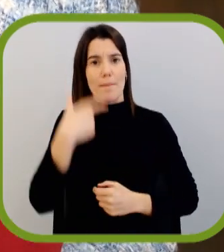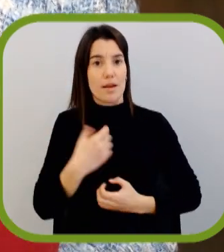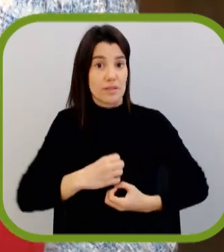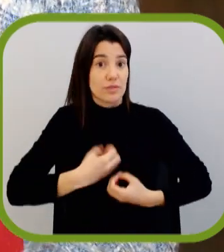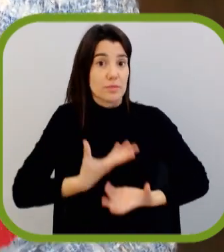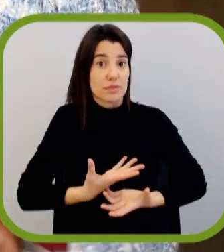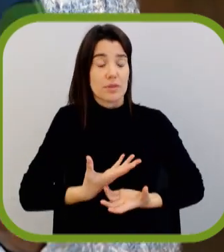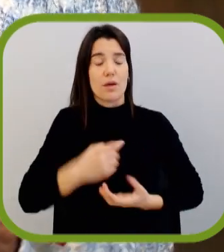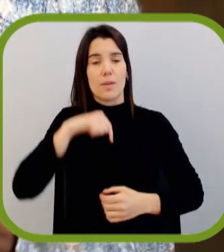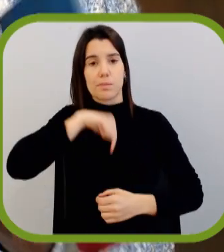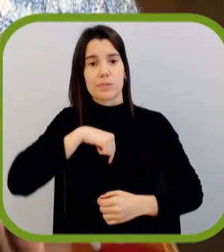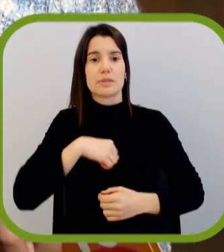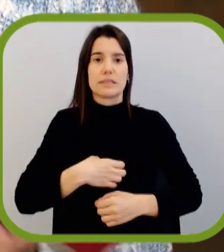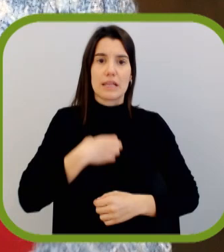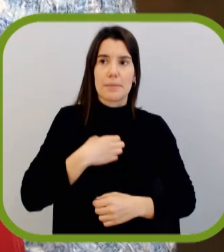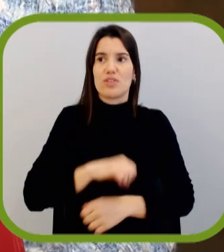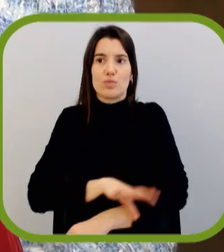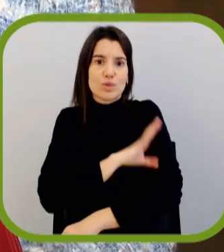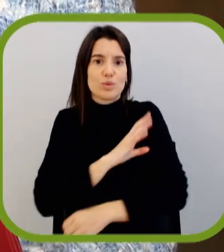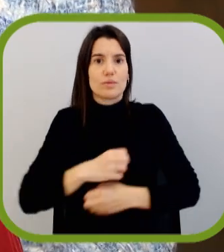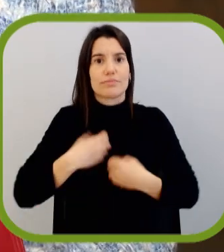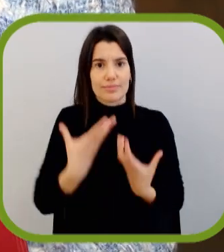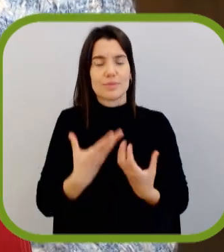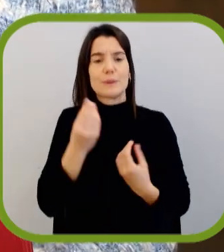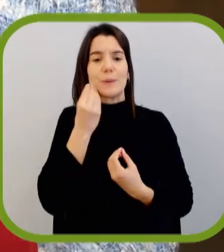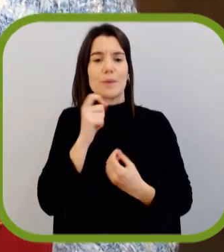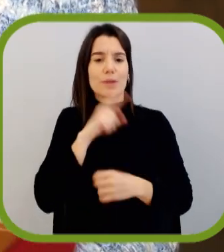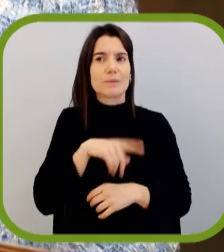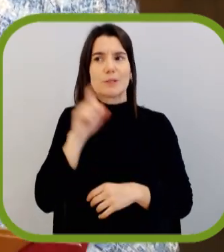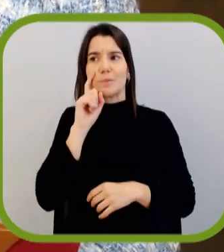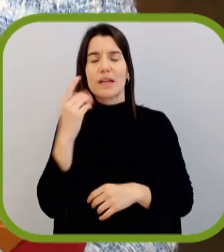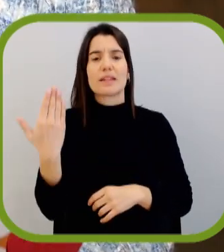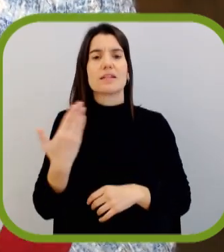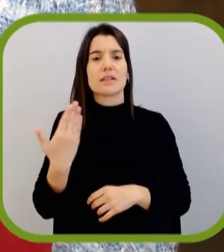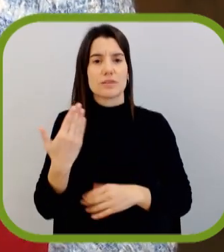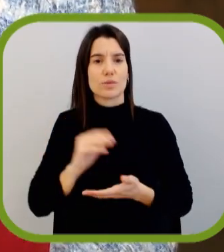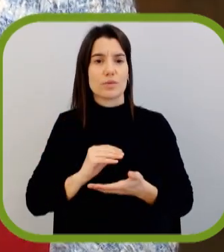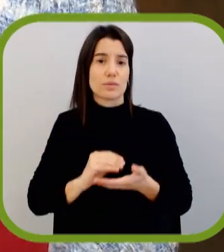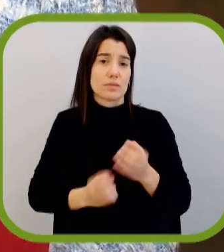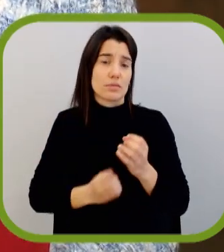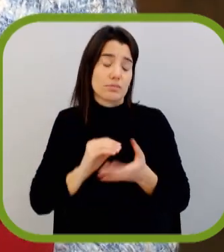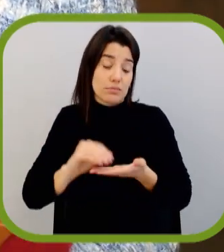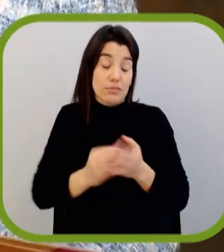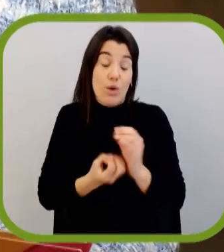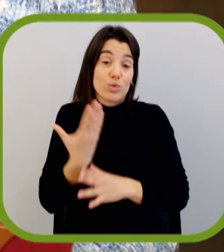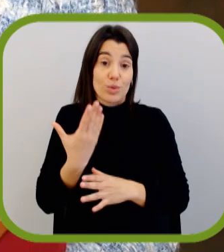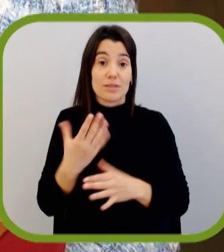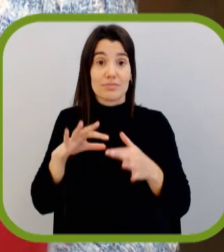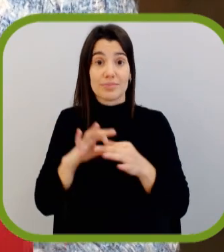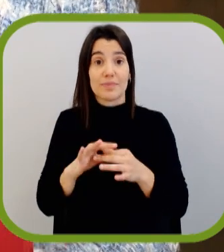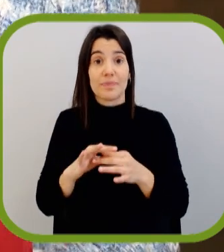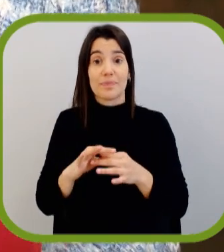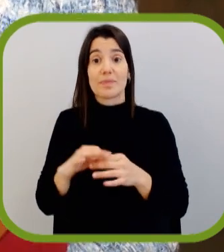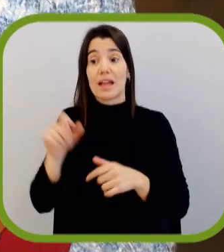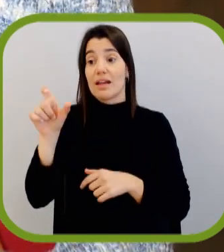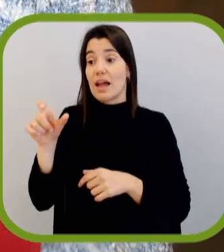expressão humana de emoções, de sentimentos. Como é que podemos atribuir e proteger os direitos de autor no que diz respeito